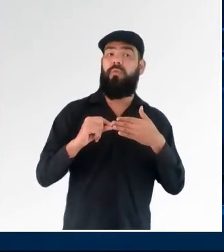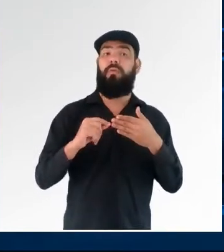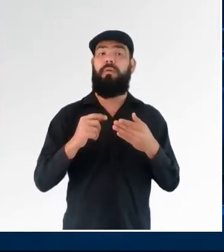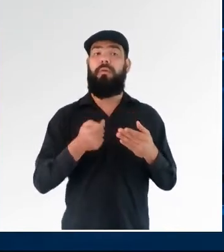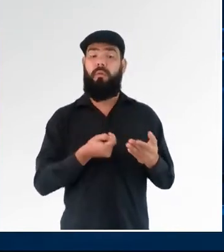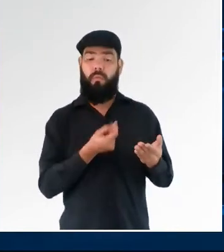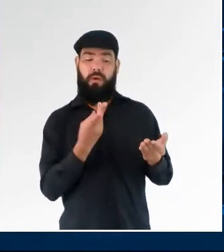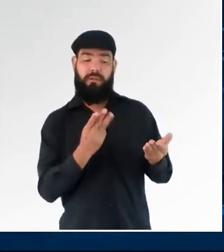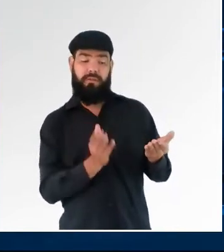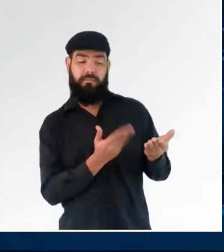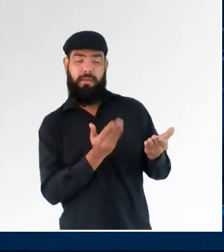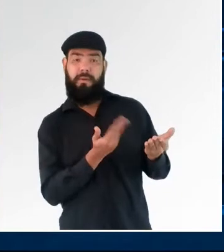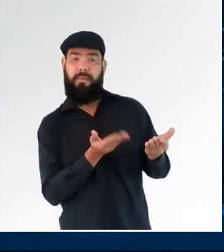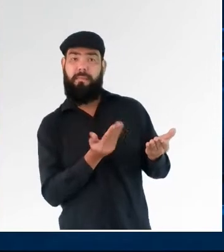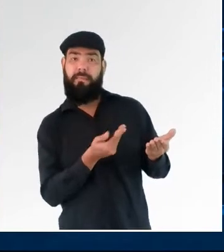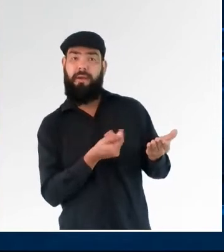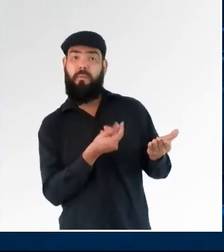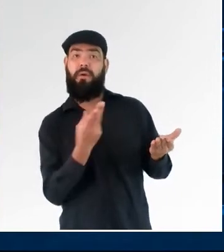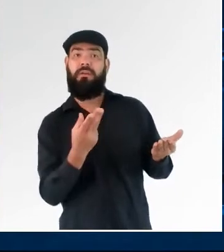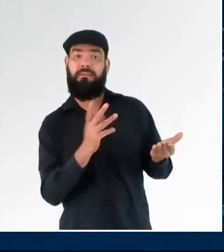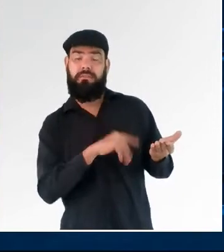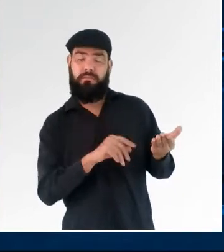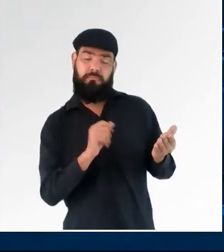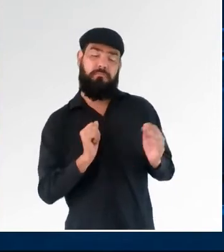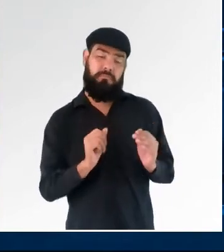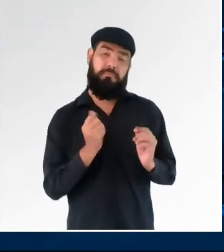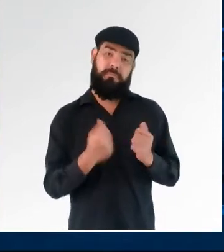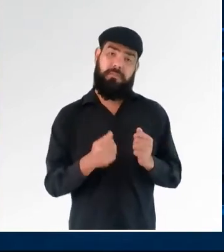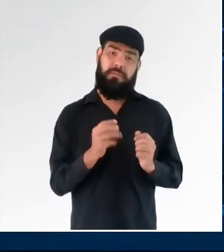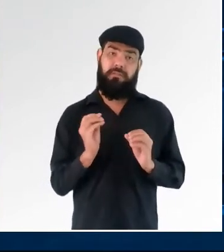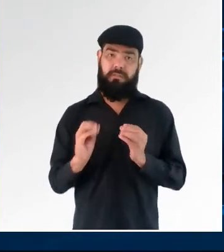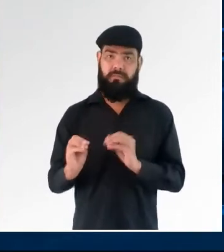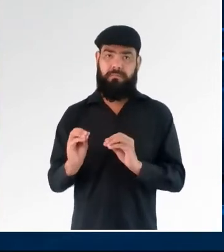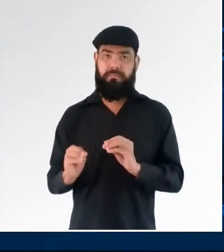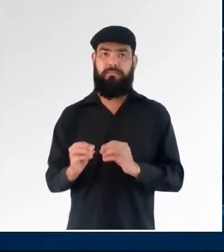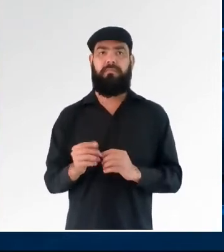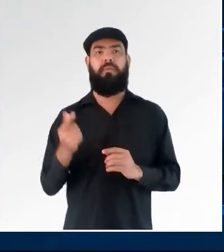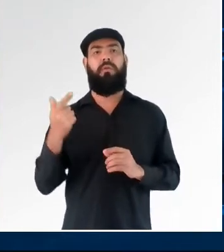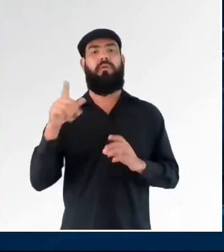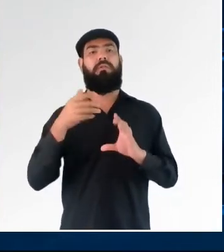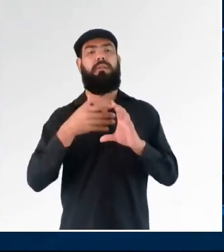quiser, achar necessário, ok? Outra característica,